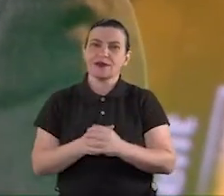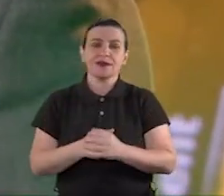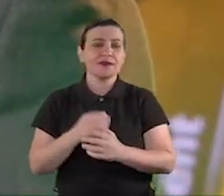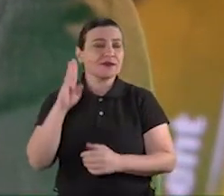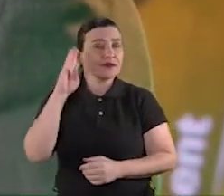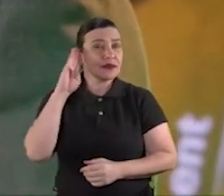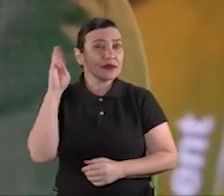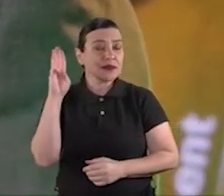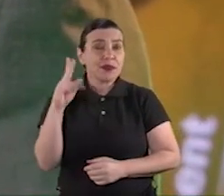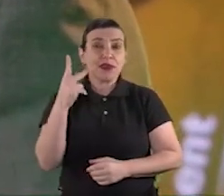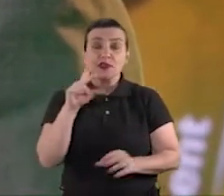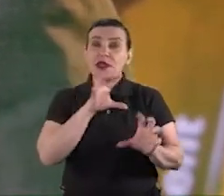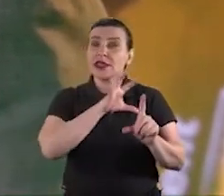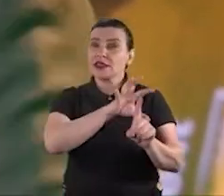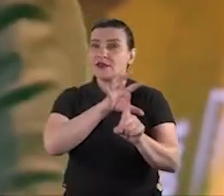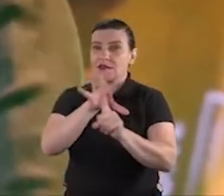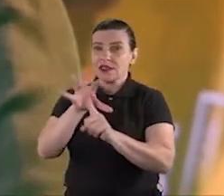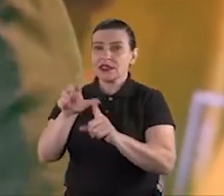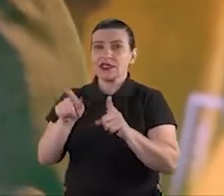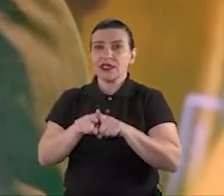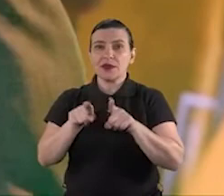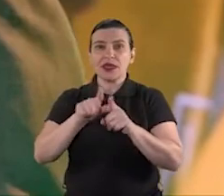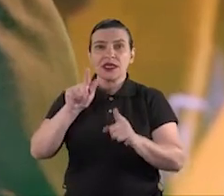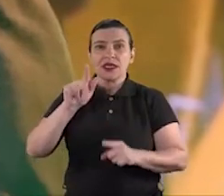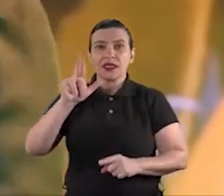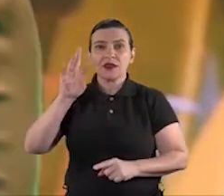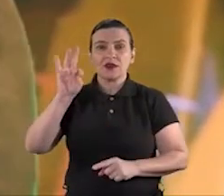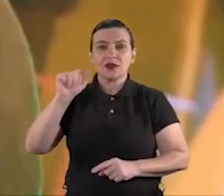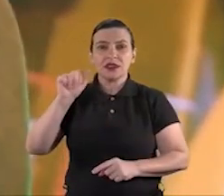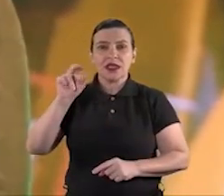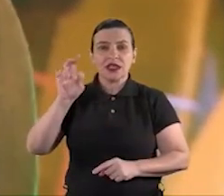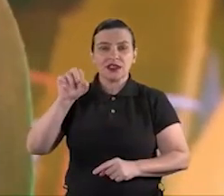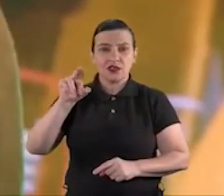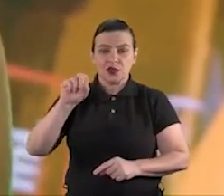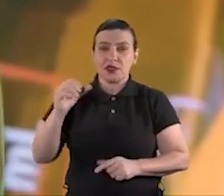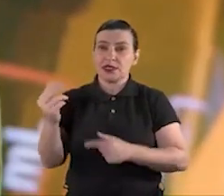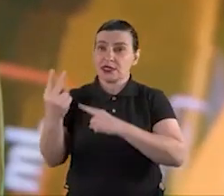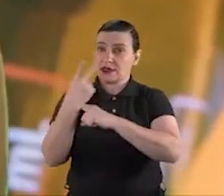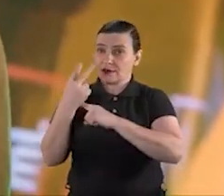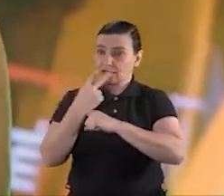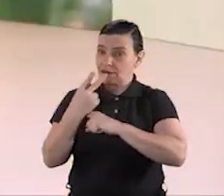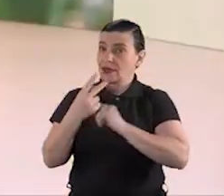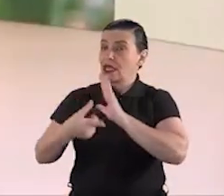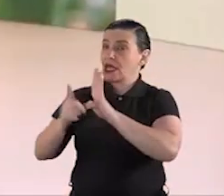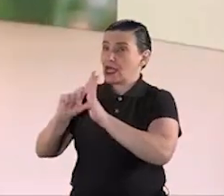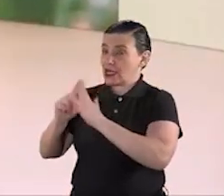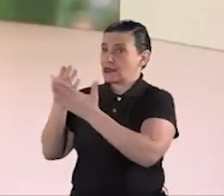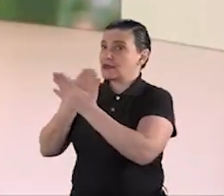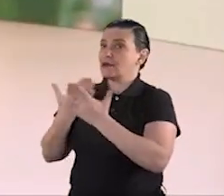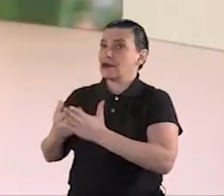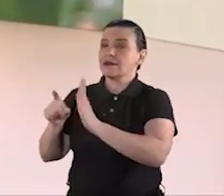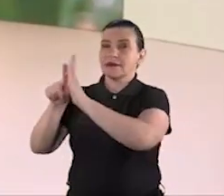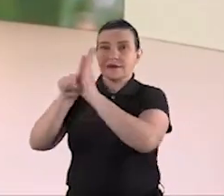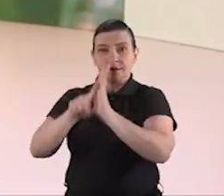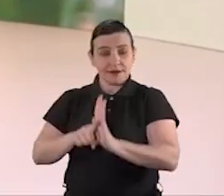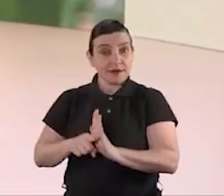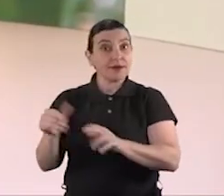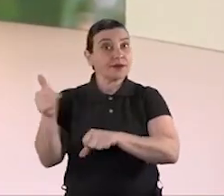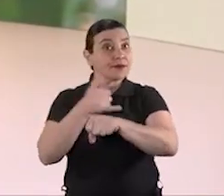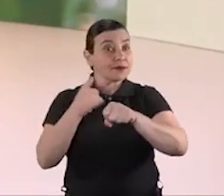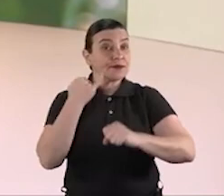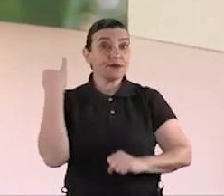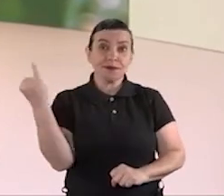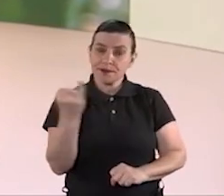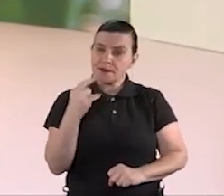especificamente sua influência na glutathione na imunidade é bem compreendido por meio da pesquisa clínica embora muitos óleos